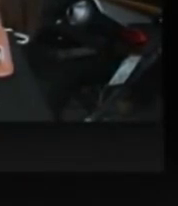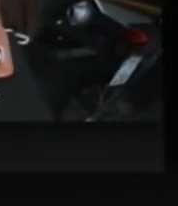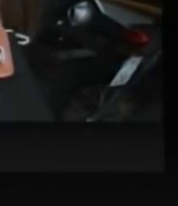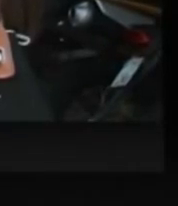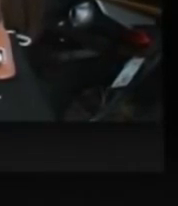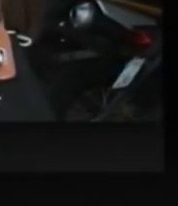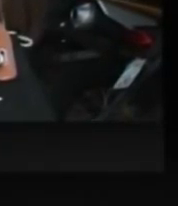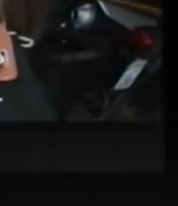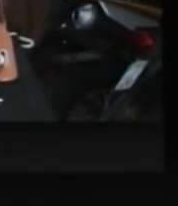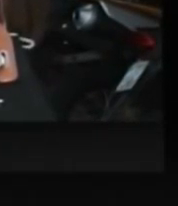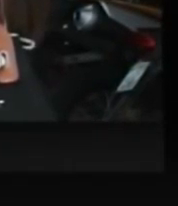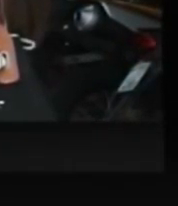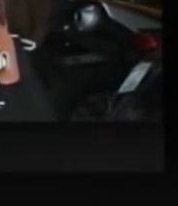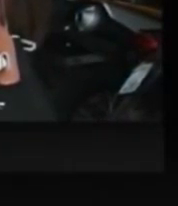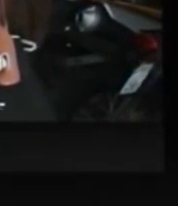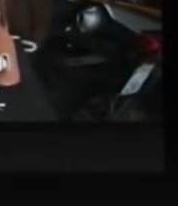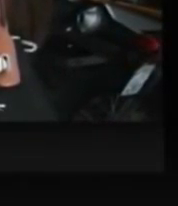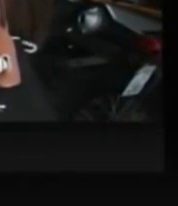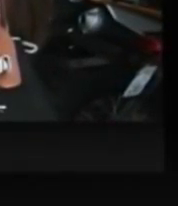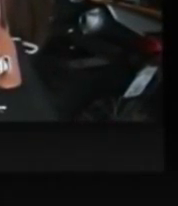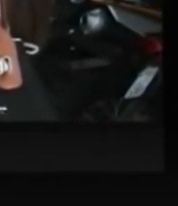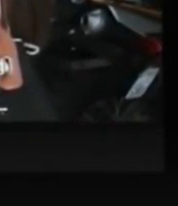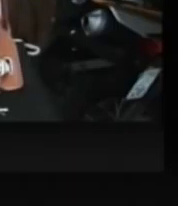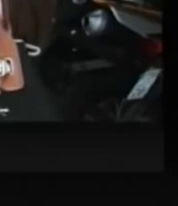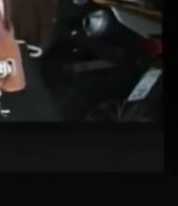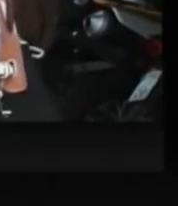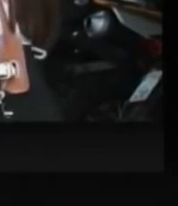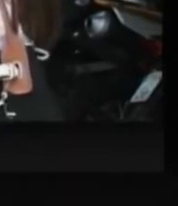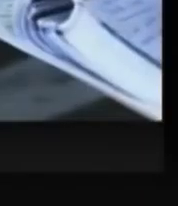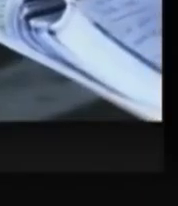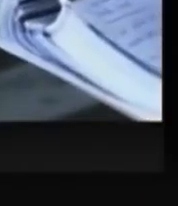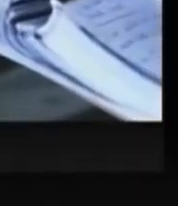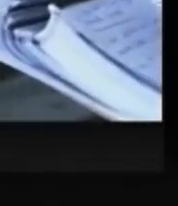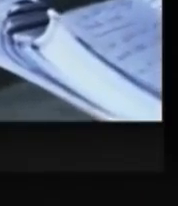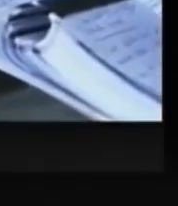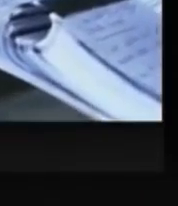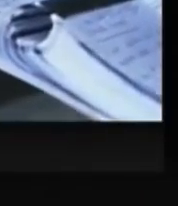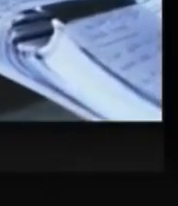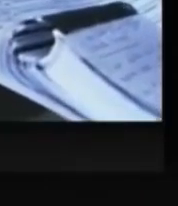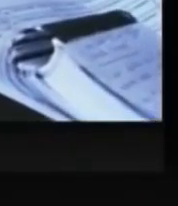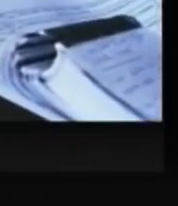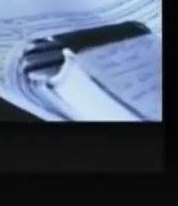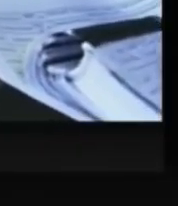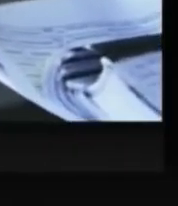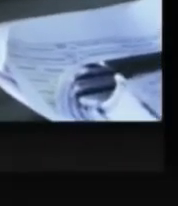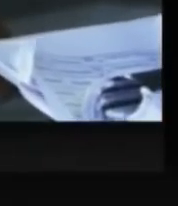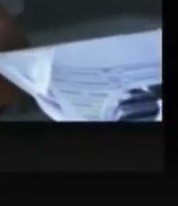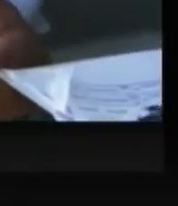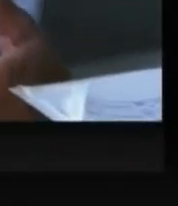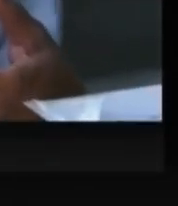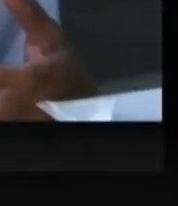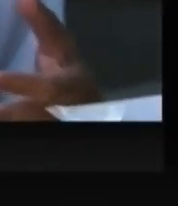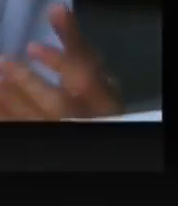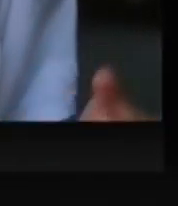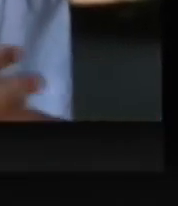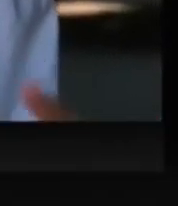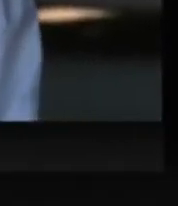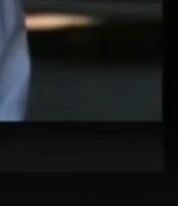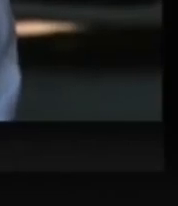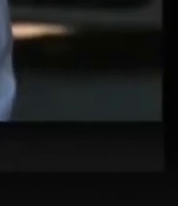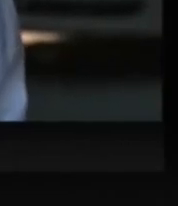editais de apoio à pesquisa são lançados a cada 2 anos. Os pesquisadores podem apresentar seus projetos e, se forem aprovados, contam